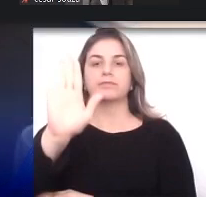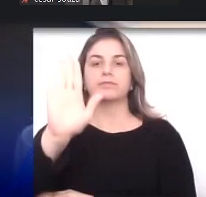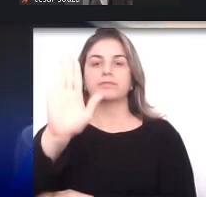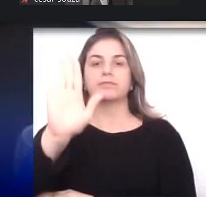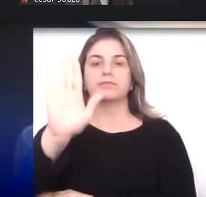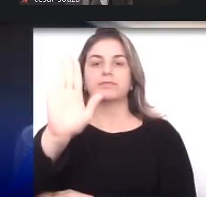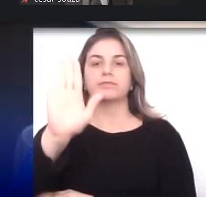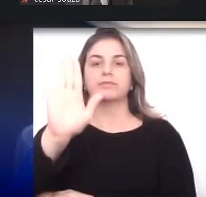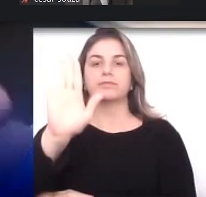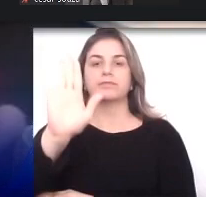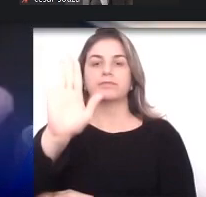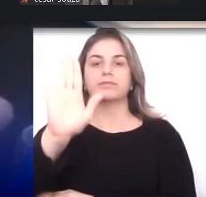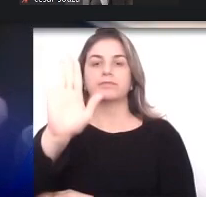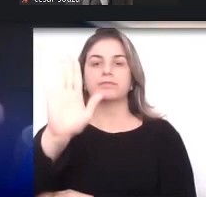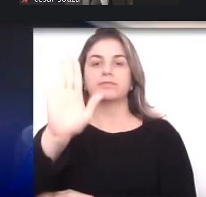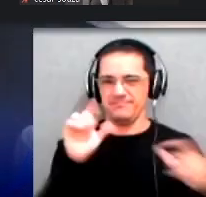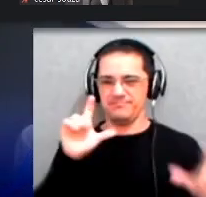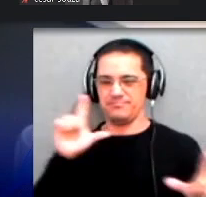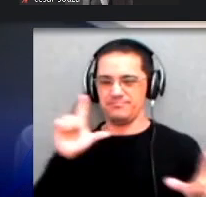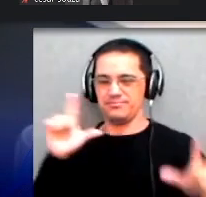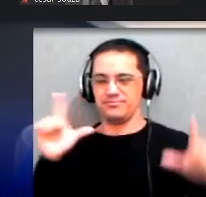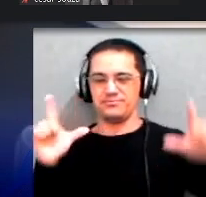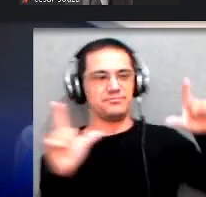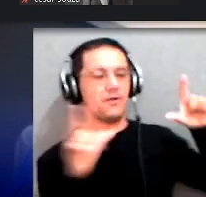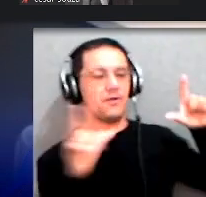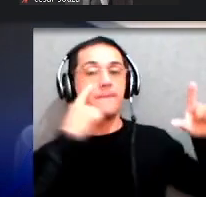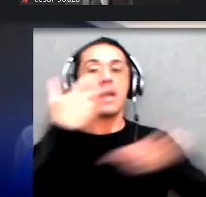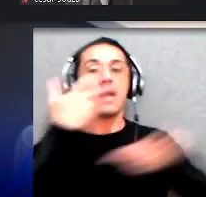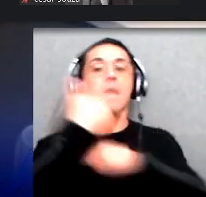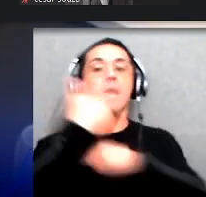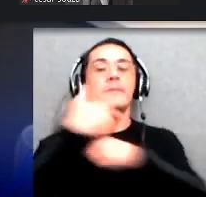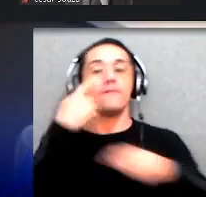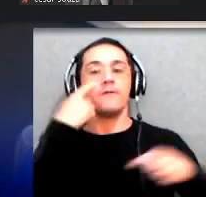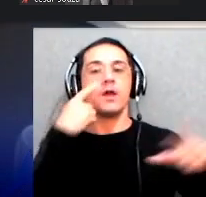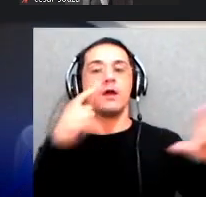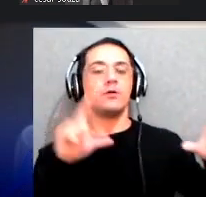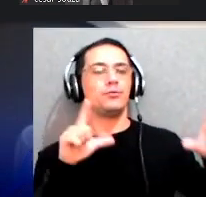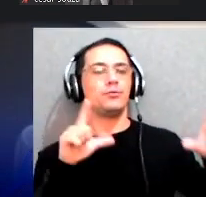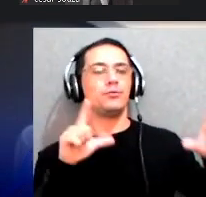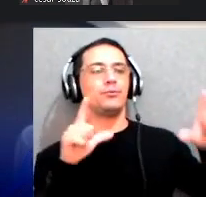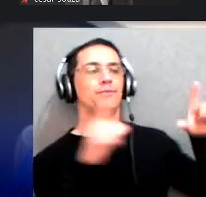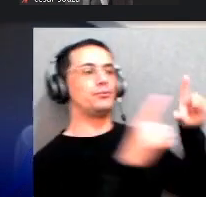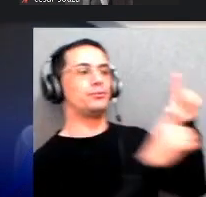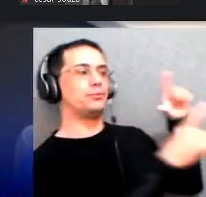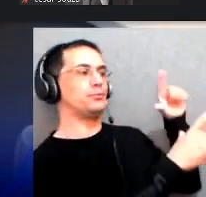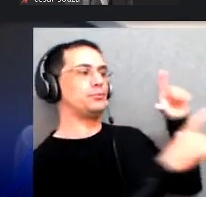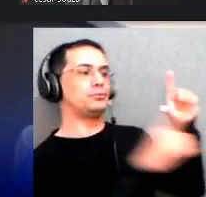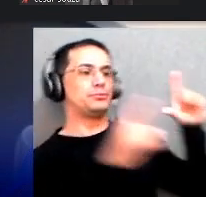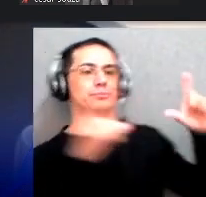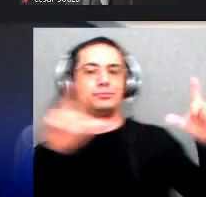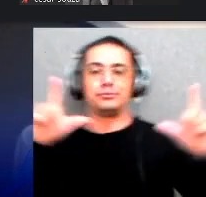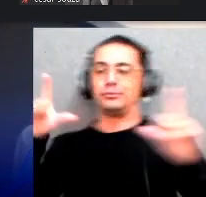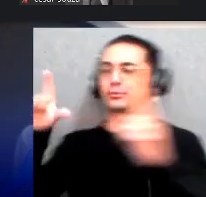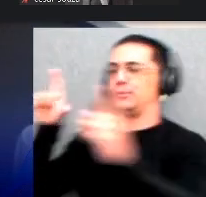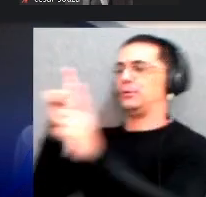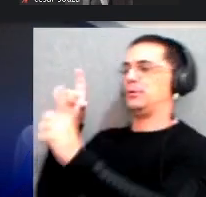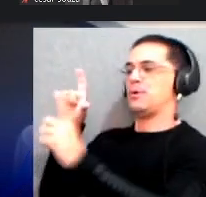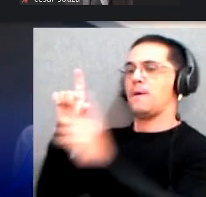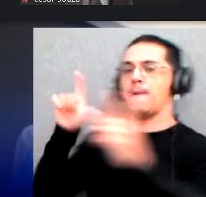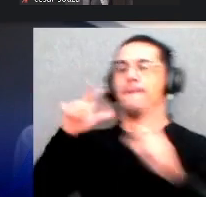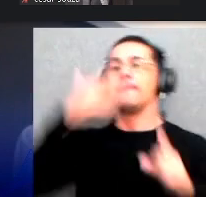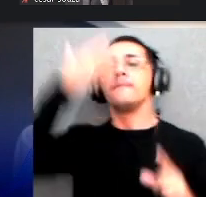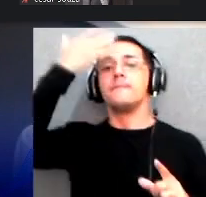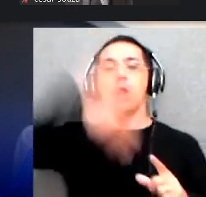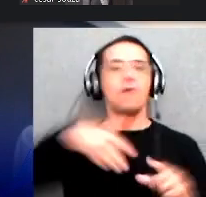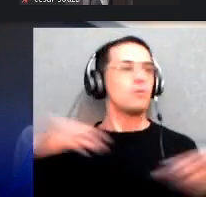forma de um mínimo de ambiente controlado. Mas o que seria melhor do que isso? Salas em que... Bom, a gente